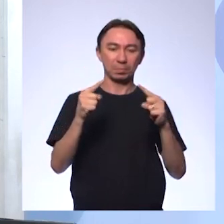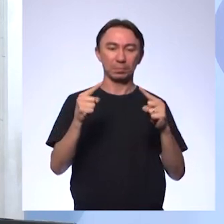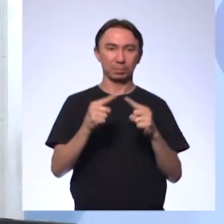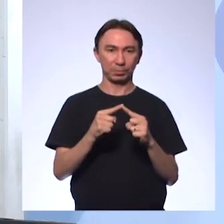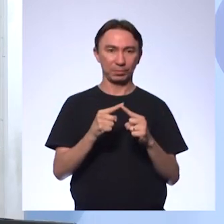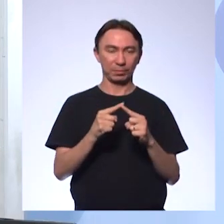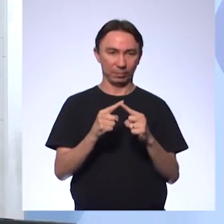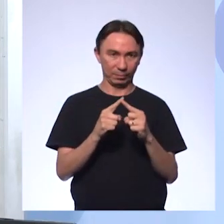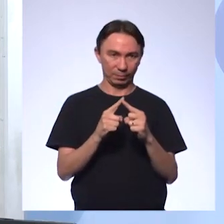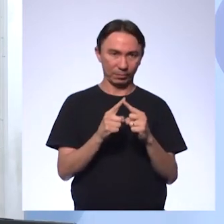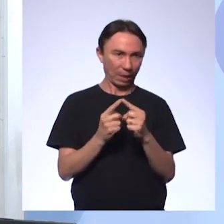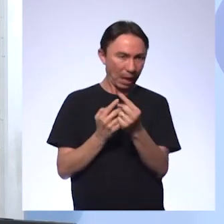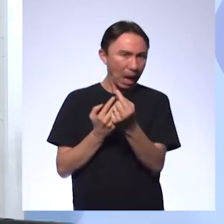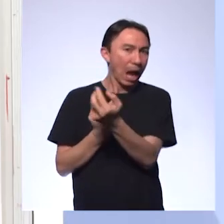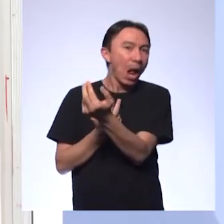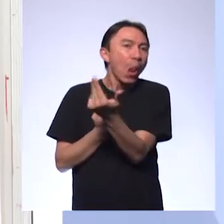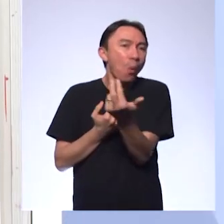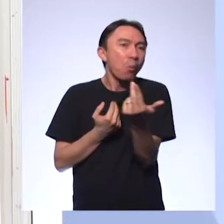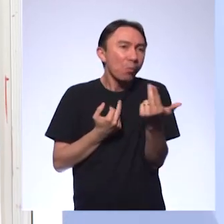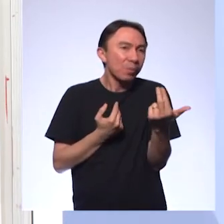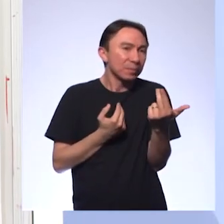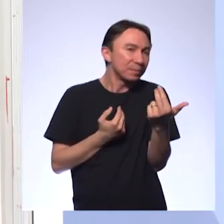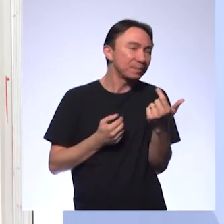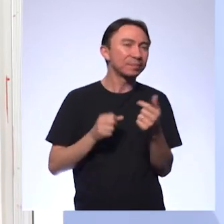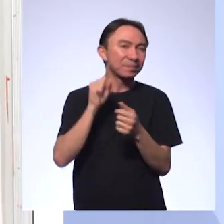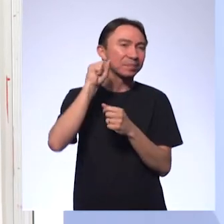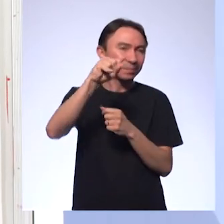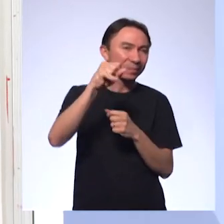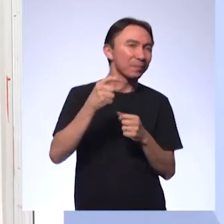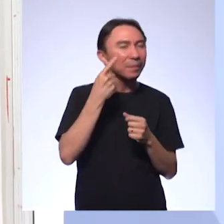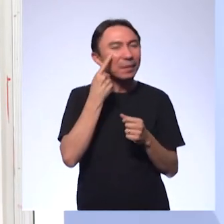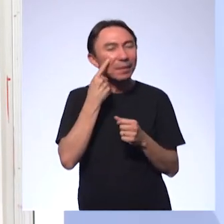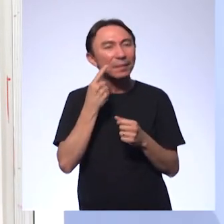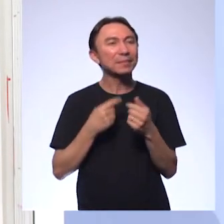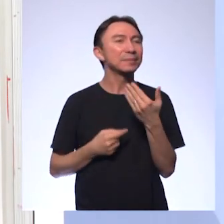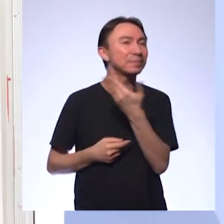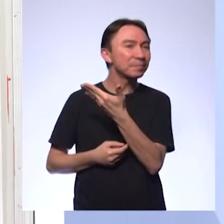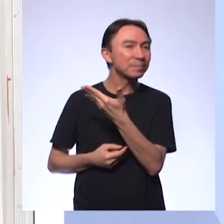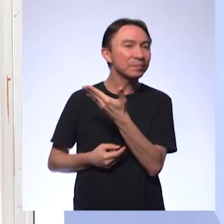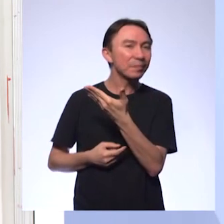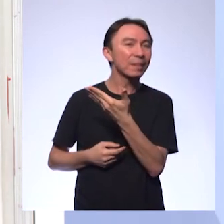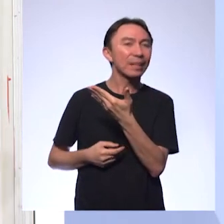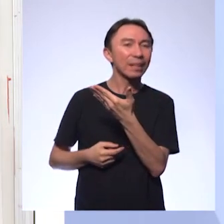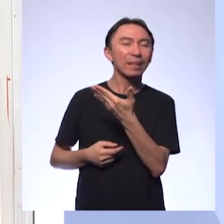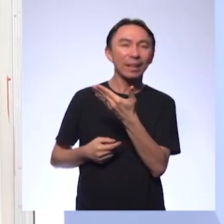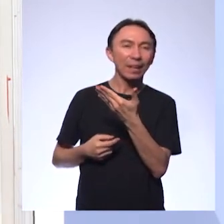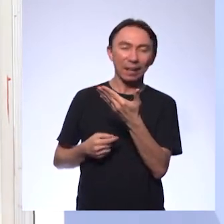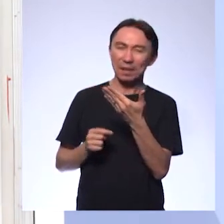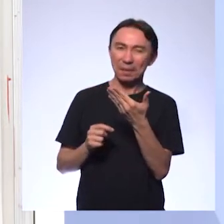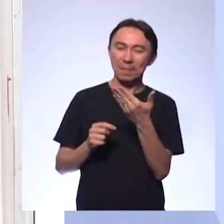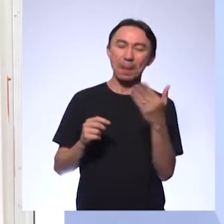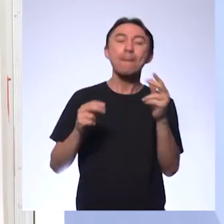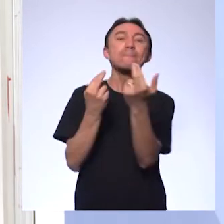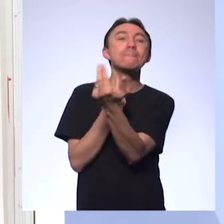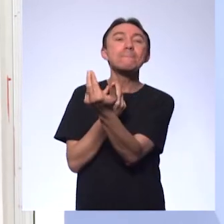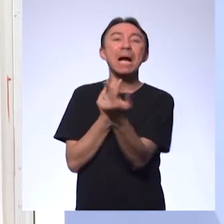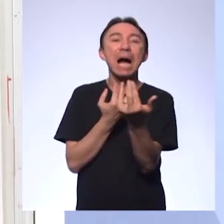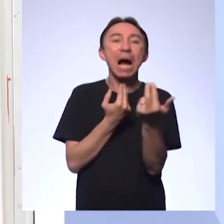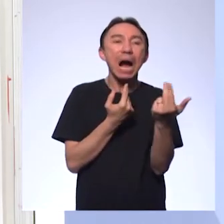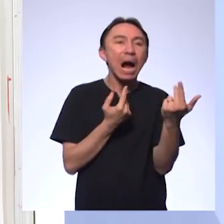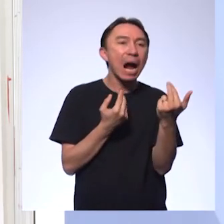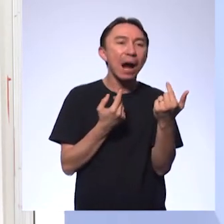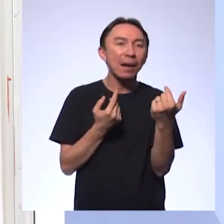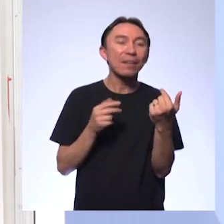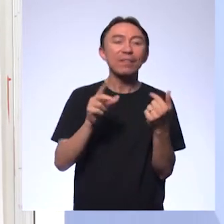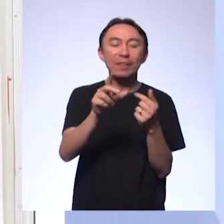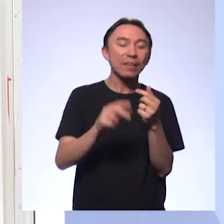Tudo bem? Então, se vocês pegarem aqui, ó, isso aqui é o que cada um deles tem em comum. O que está variando é isso